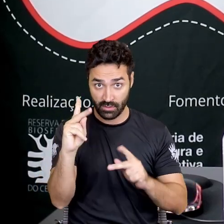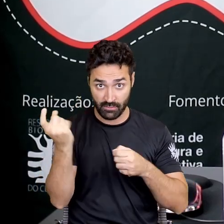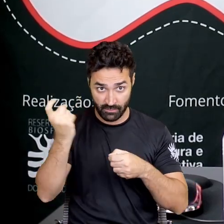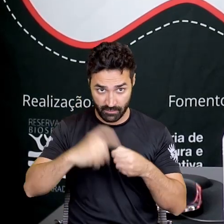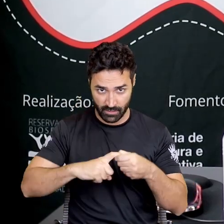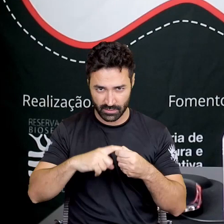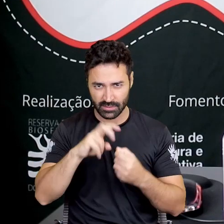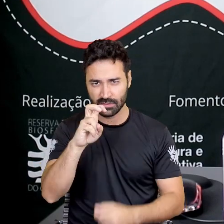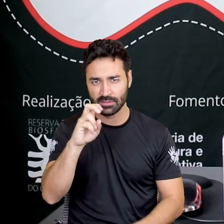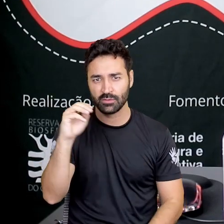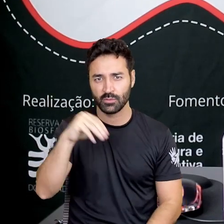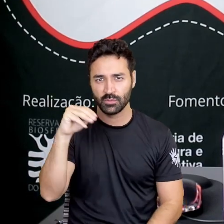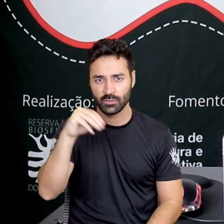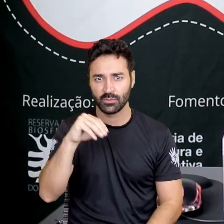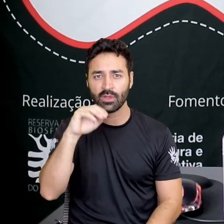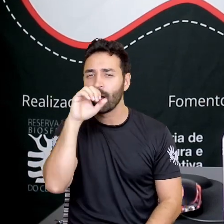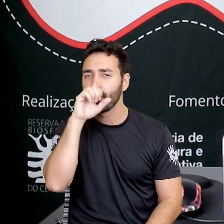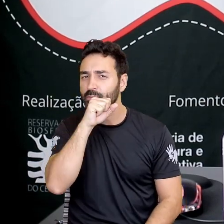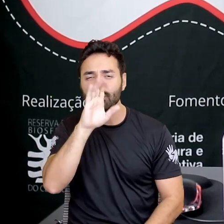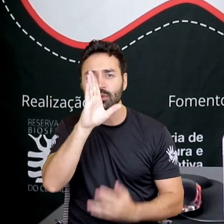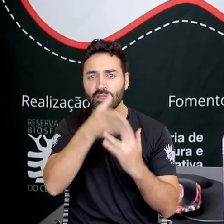vamos lá. 1, 2 e já.